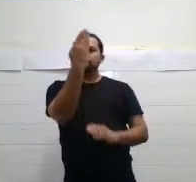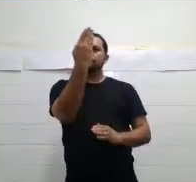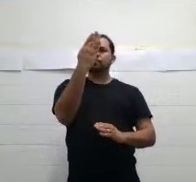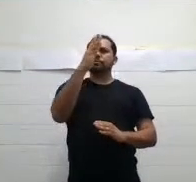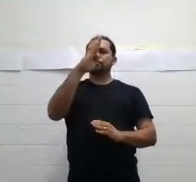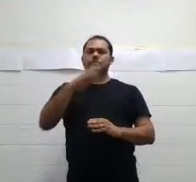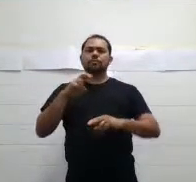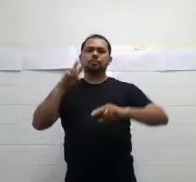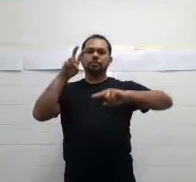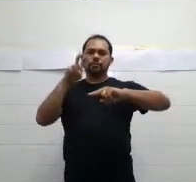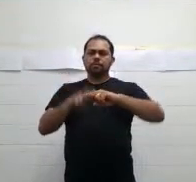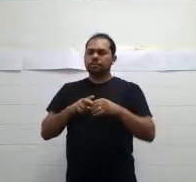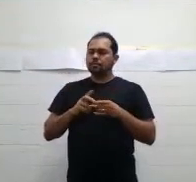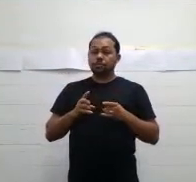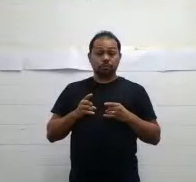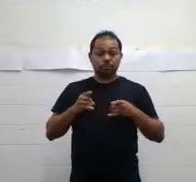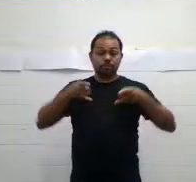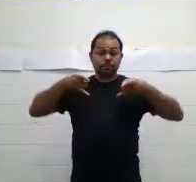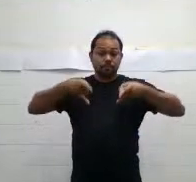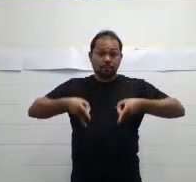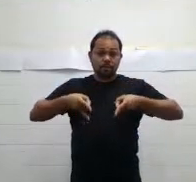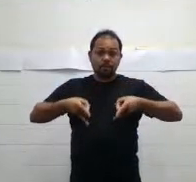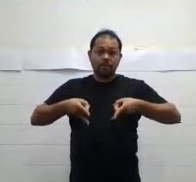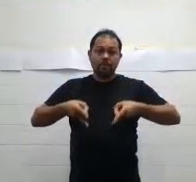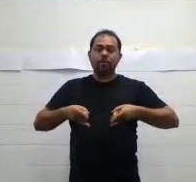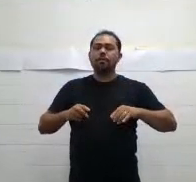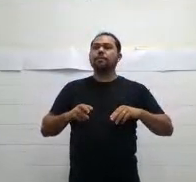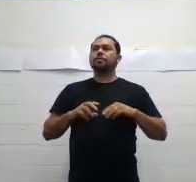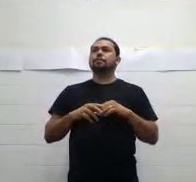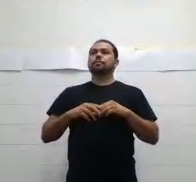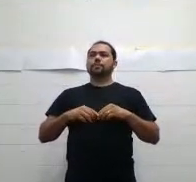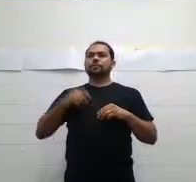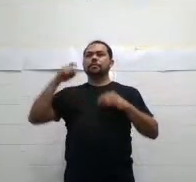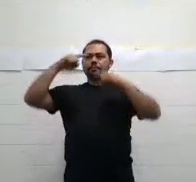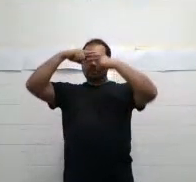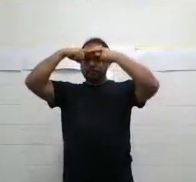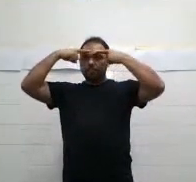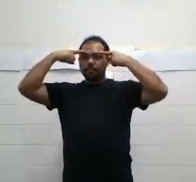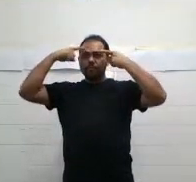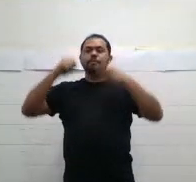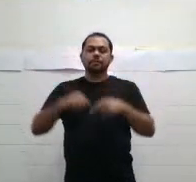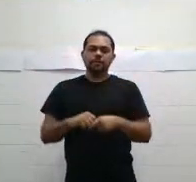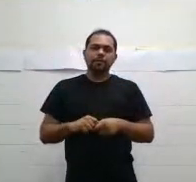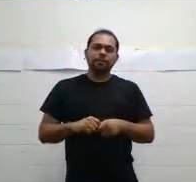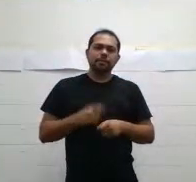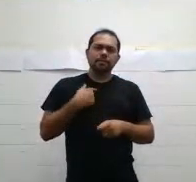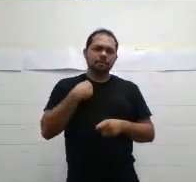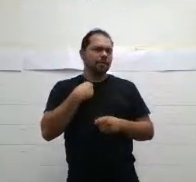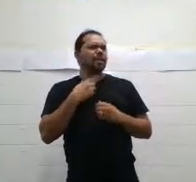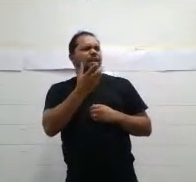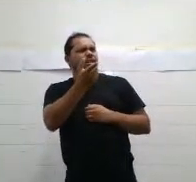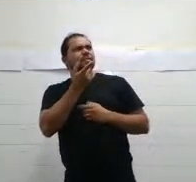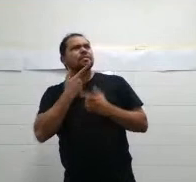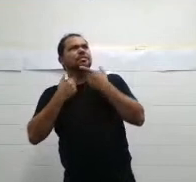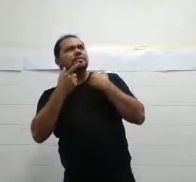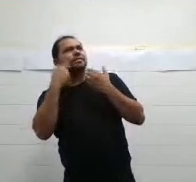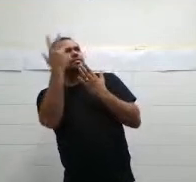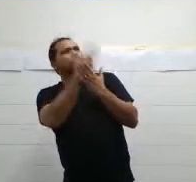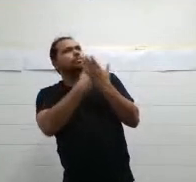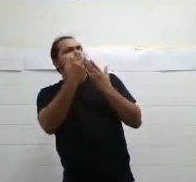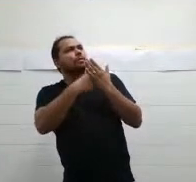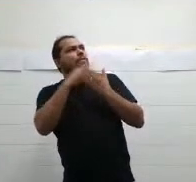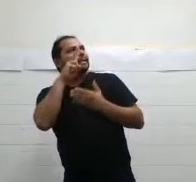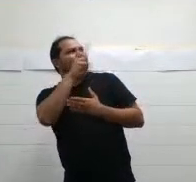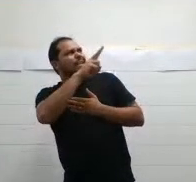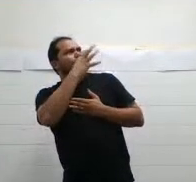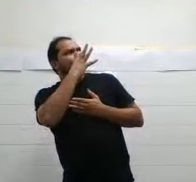sua cama, né? E era, isso fazia com que ela dissesse que ela queria pintar o que via com os próprios olhos,